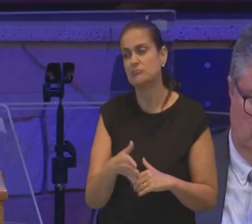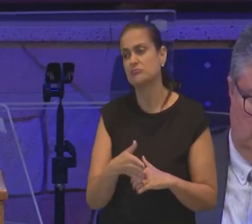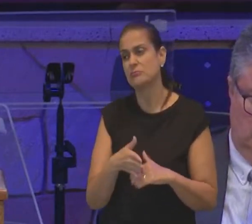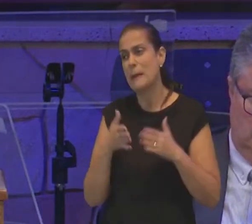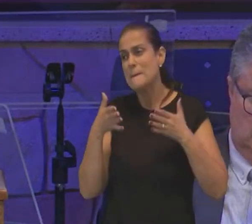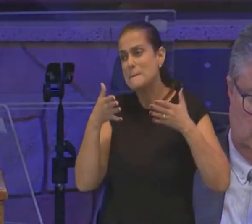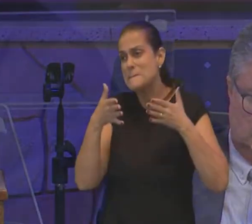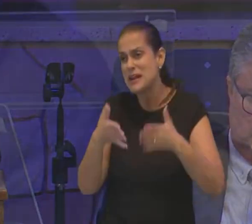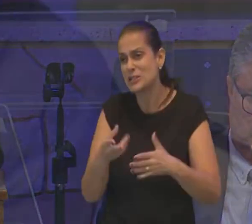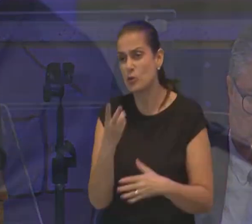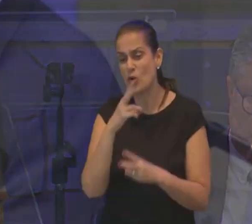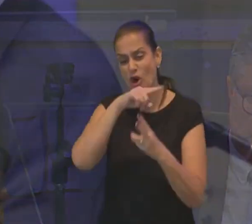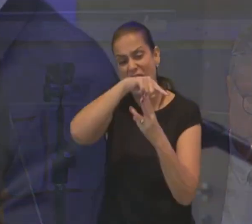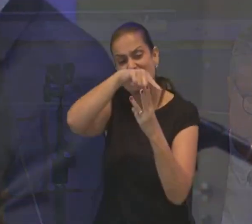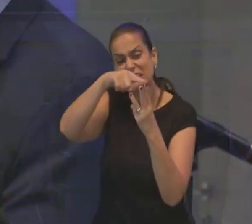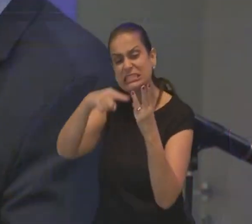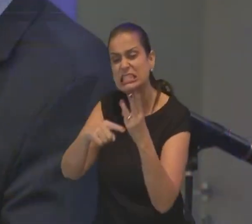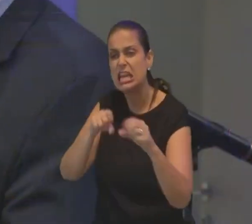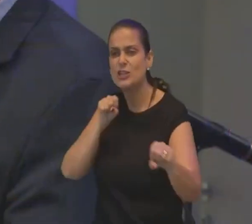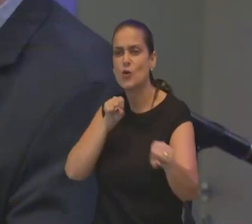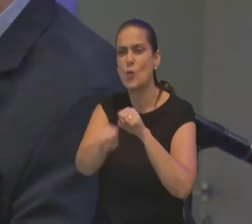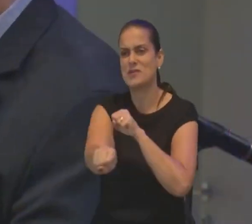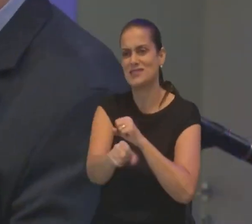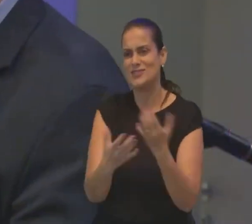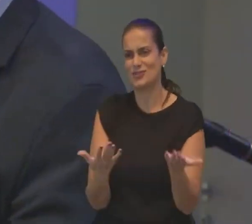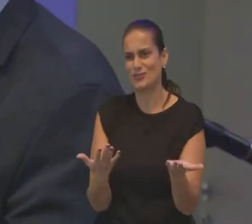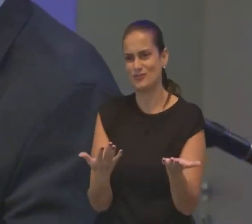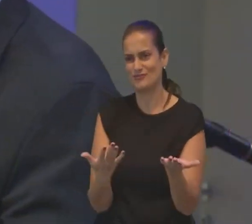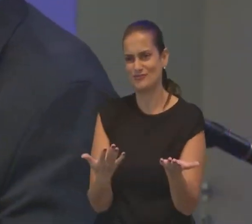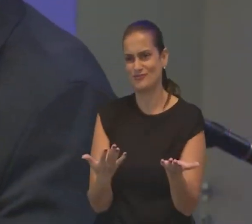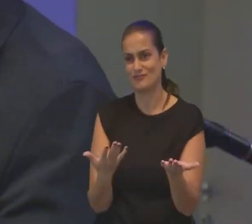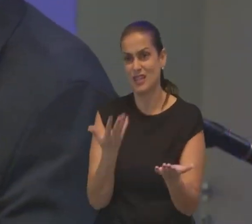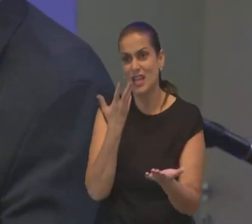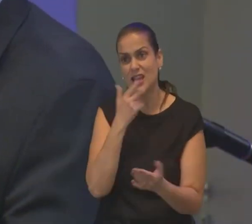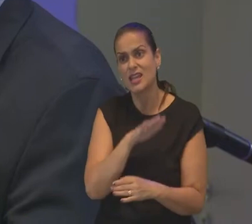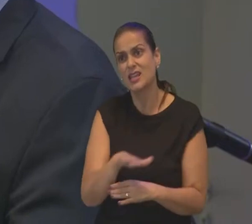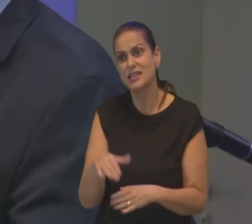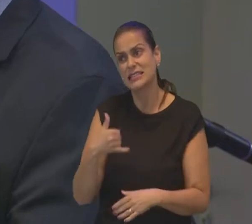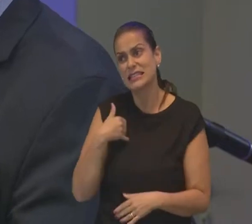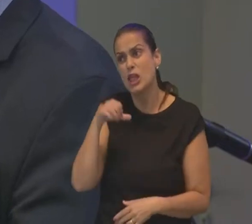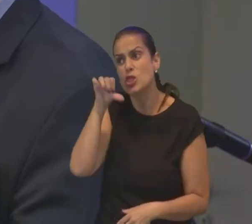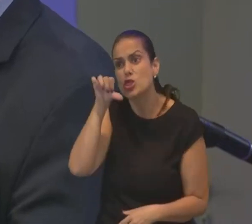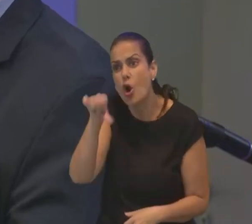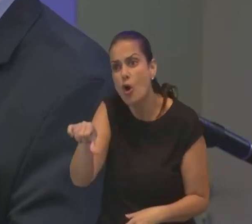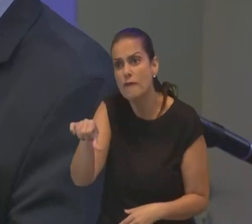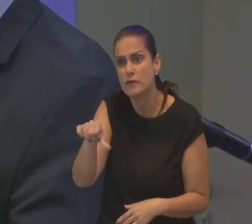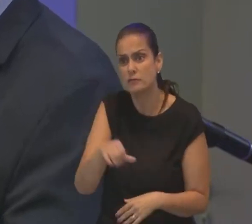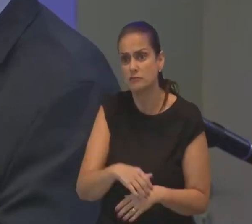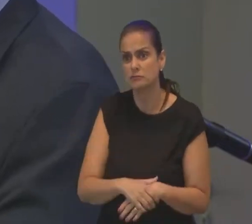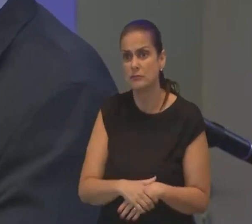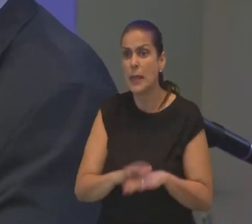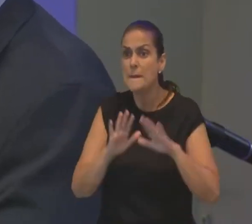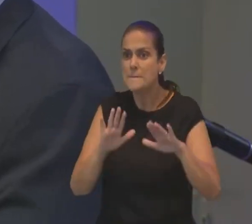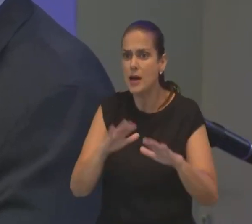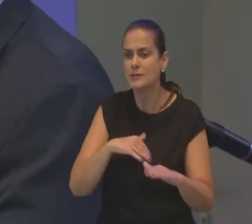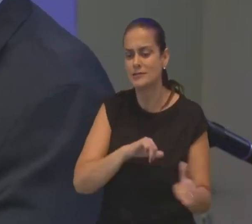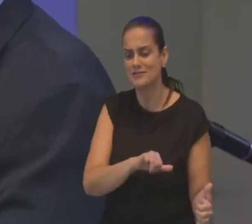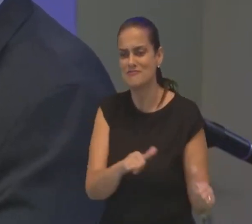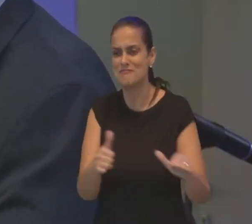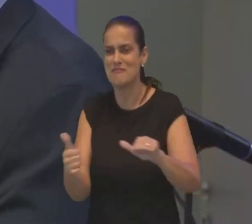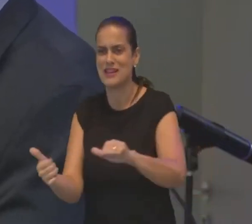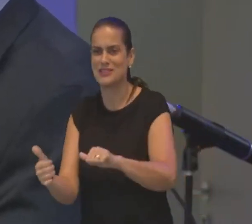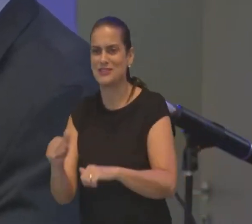E Deus me deu a graça de batizar esse rapaz agora em